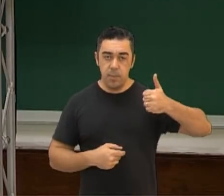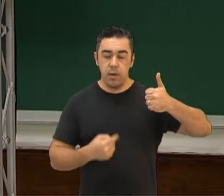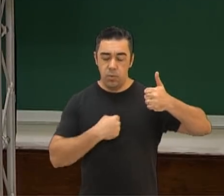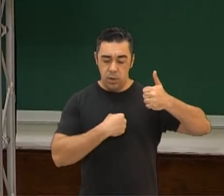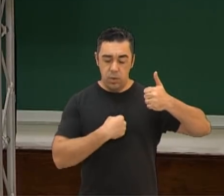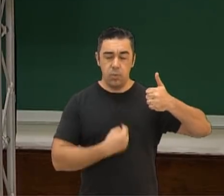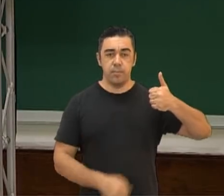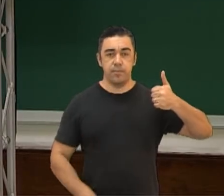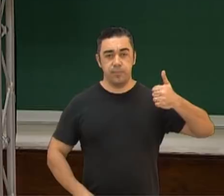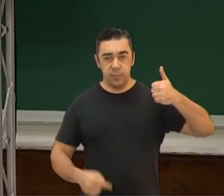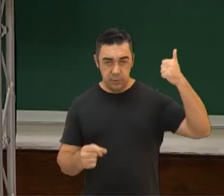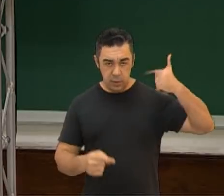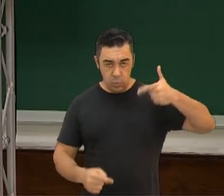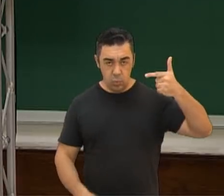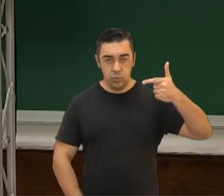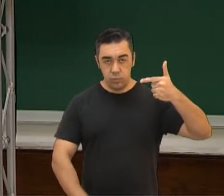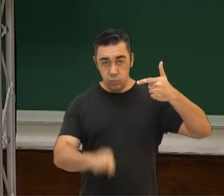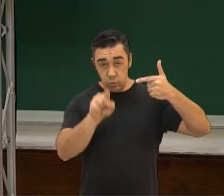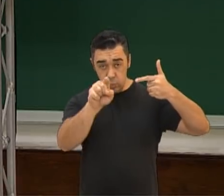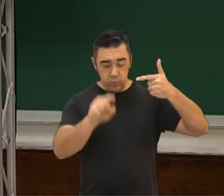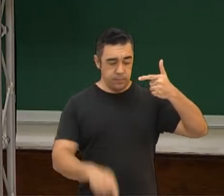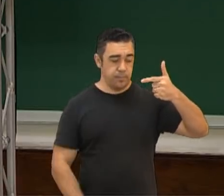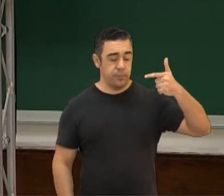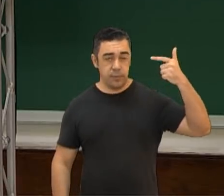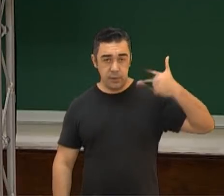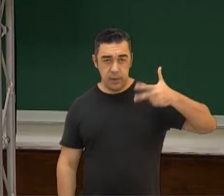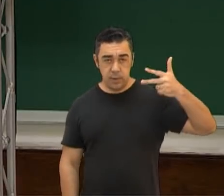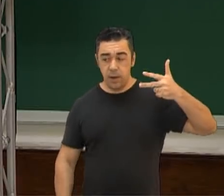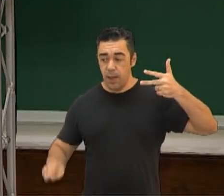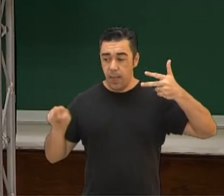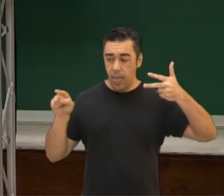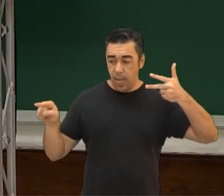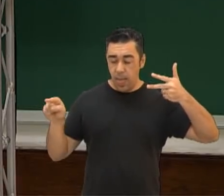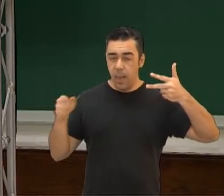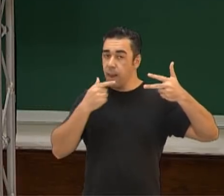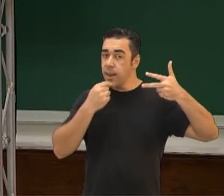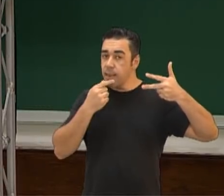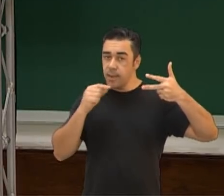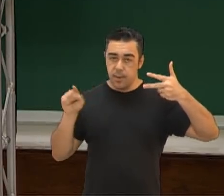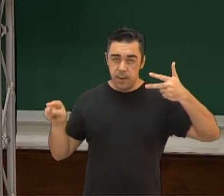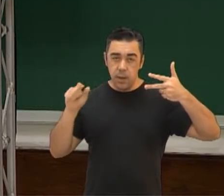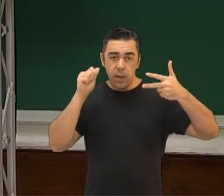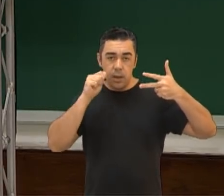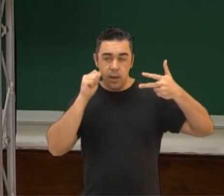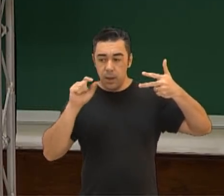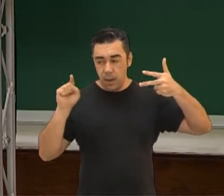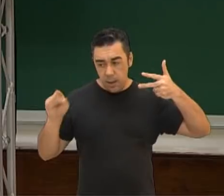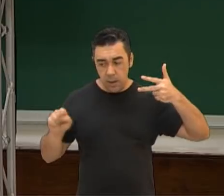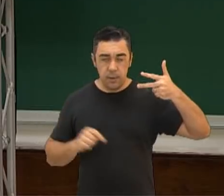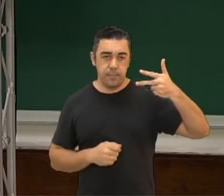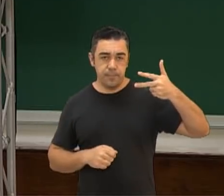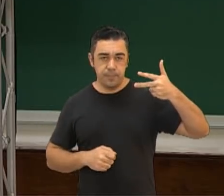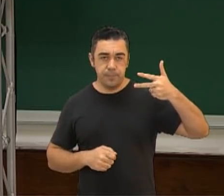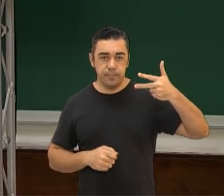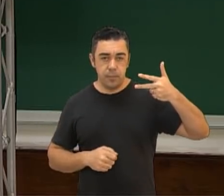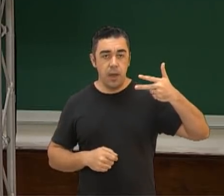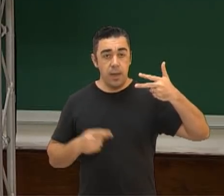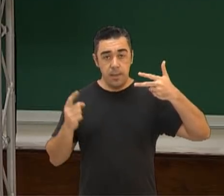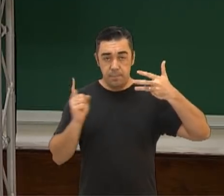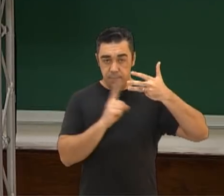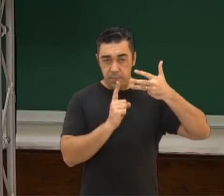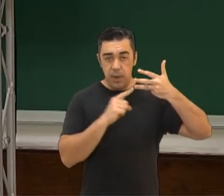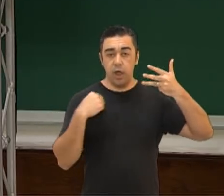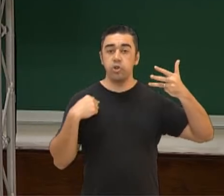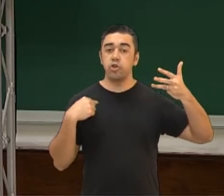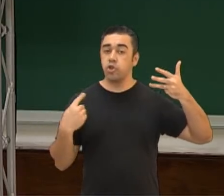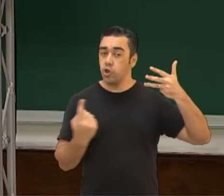eu, segunda do singular, tu, terceira do singular, ele ou ela, aí a primeira pessoa do plural, que é